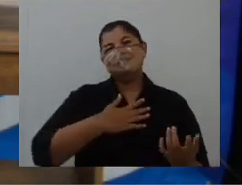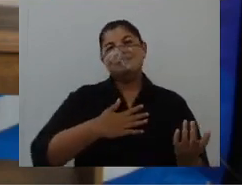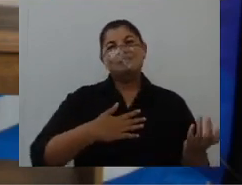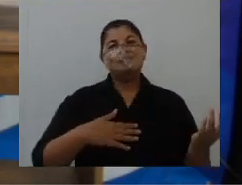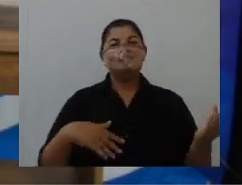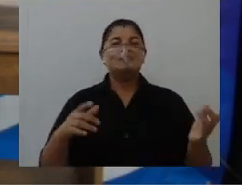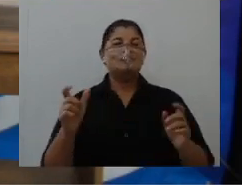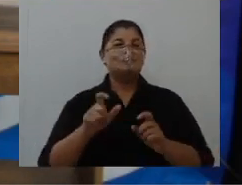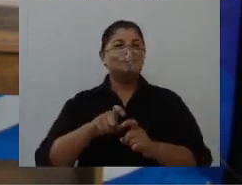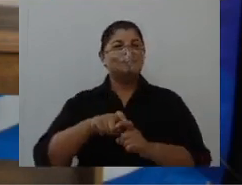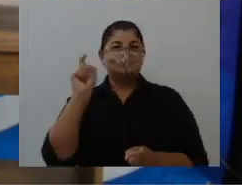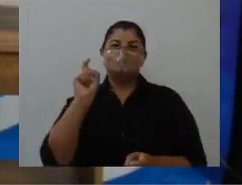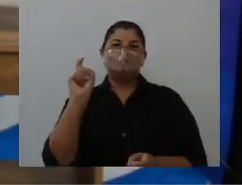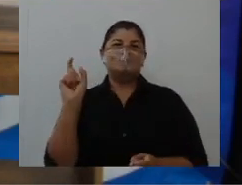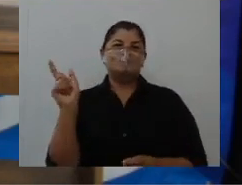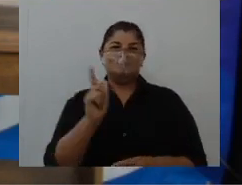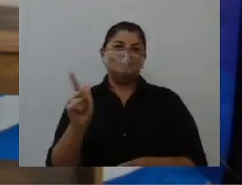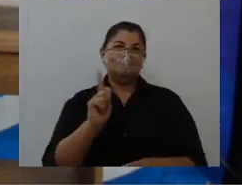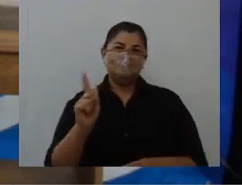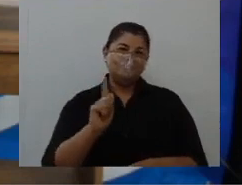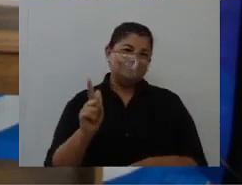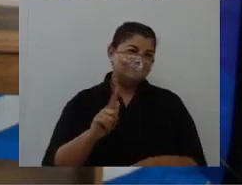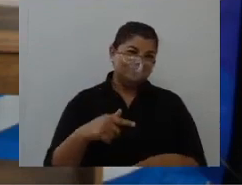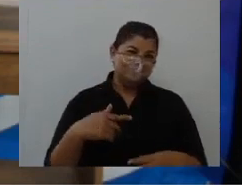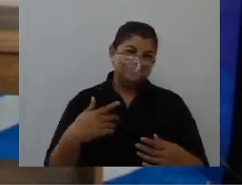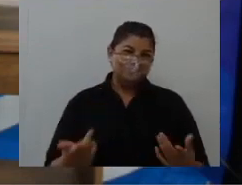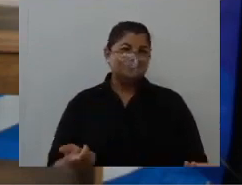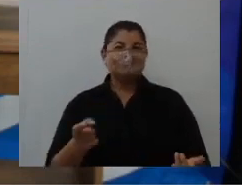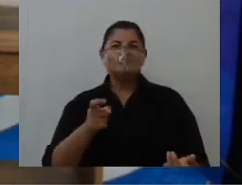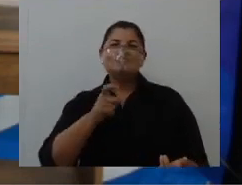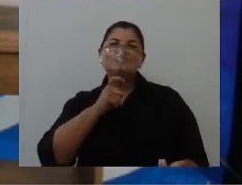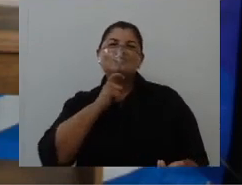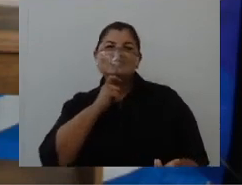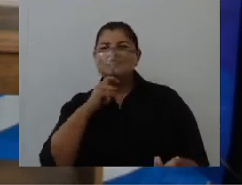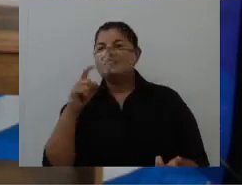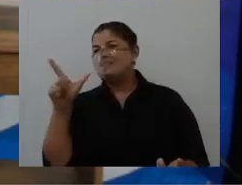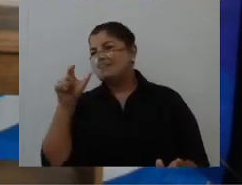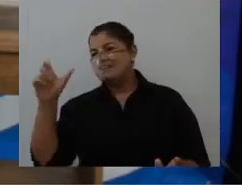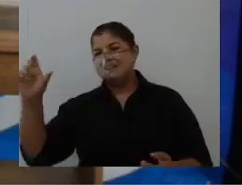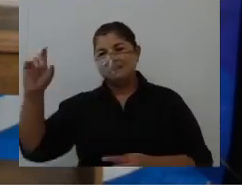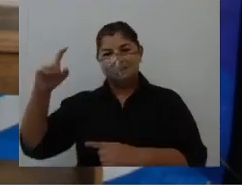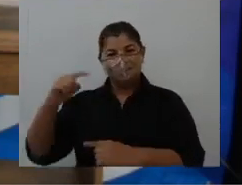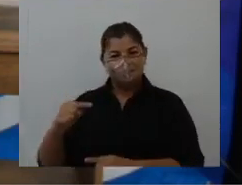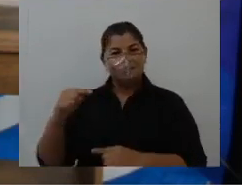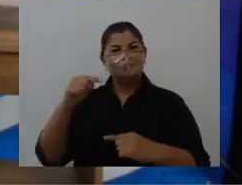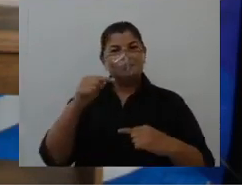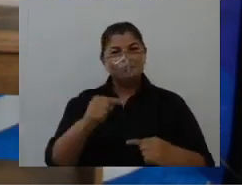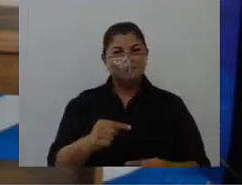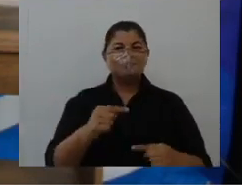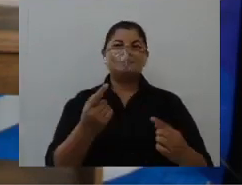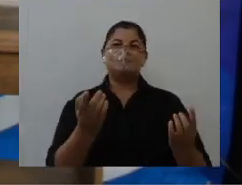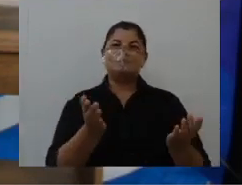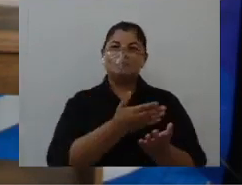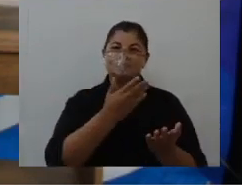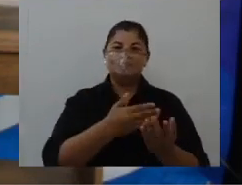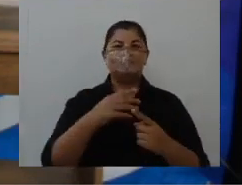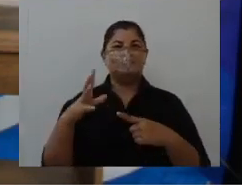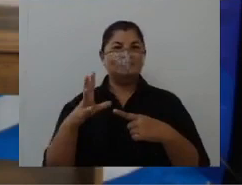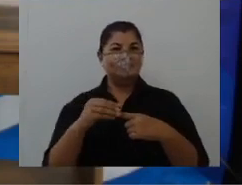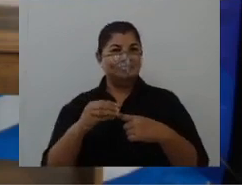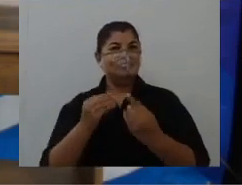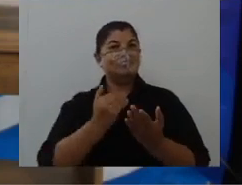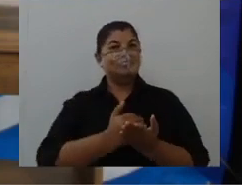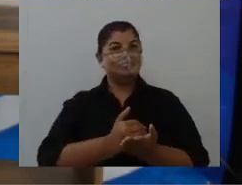aquele refrigerante gelado, né? Pega o teu copo com água, teu caderno, tuas canetas e vamos começar. A